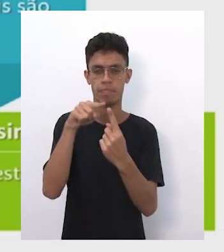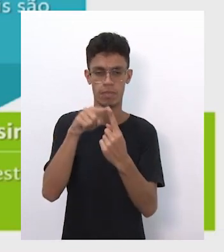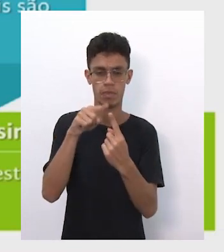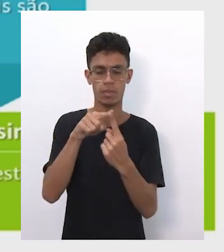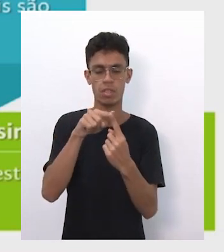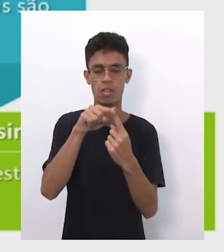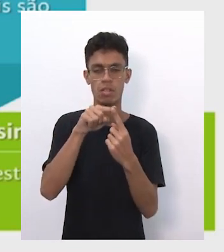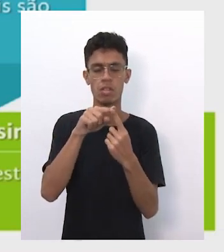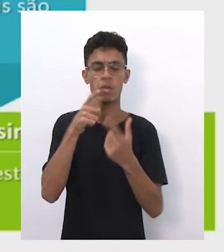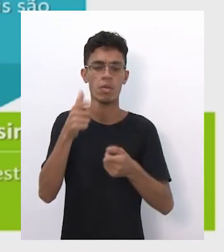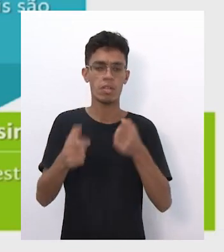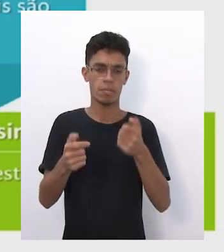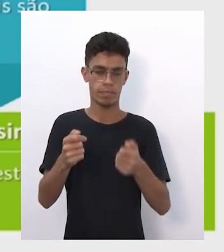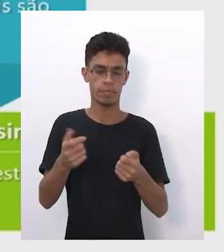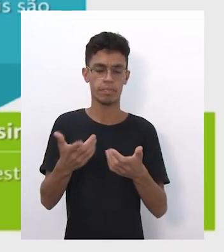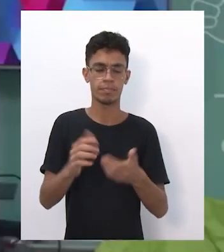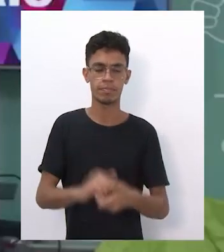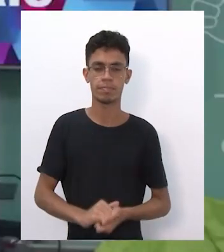que é a gamificação.